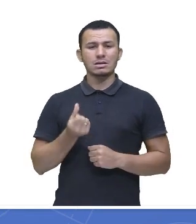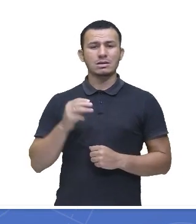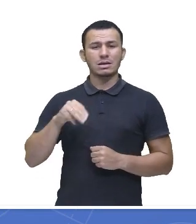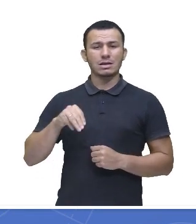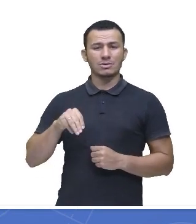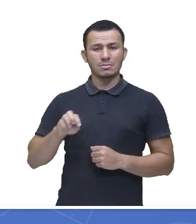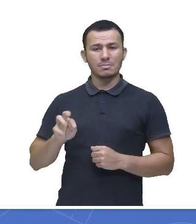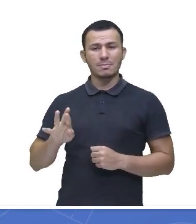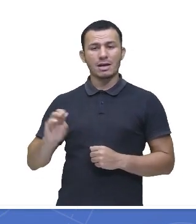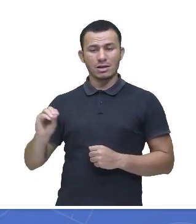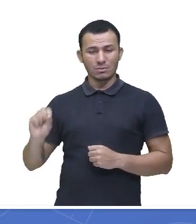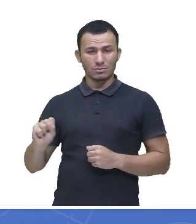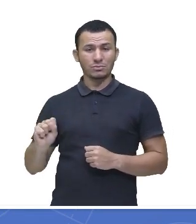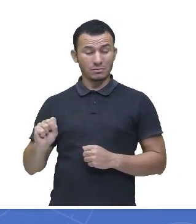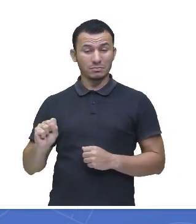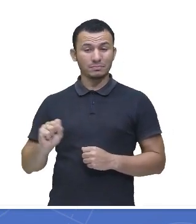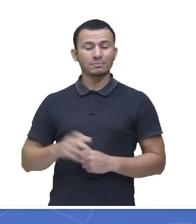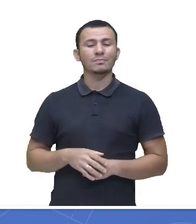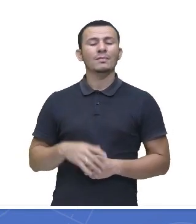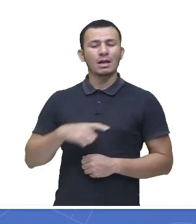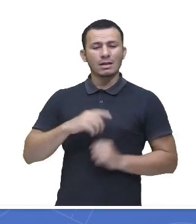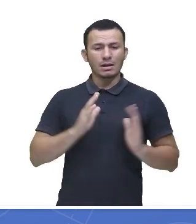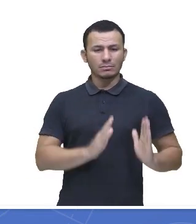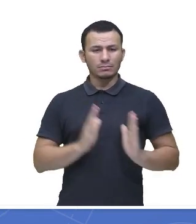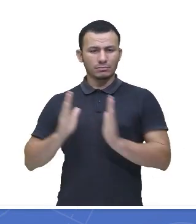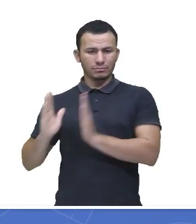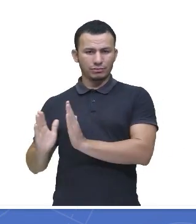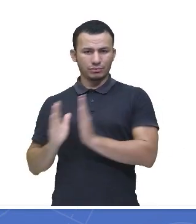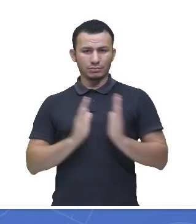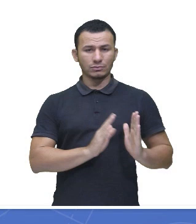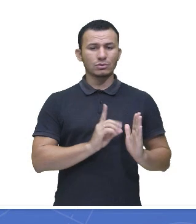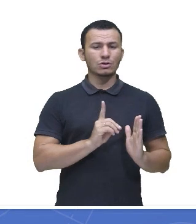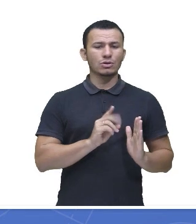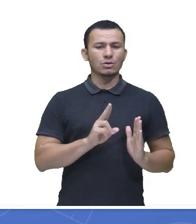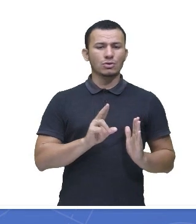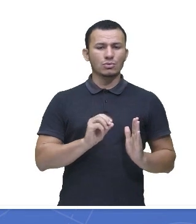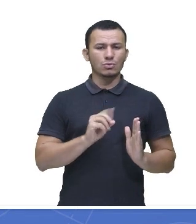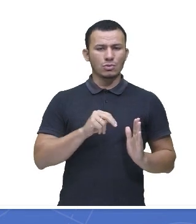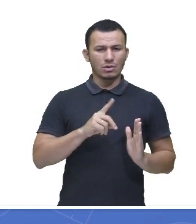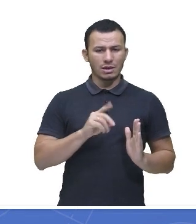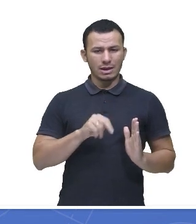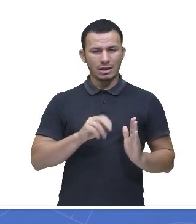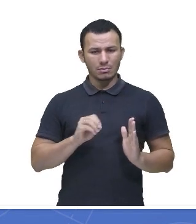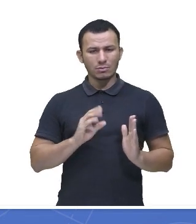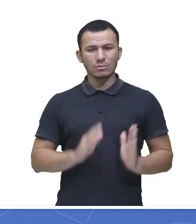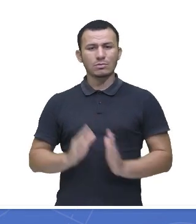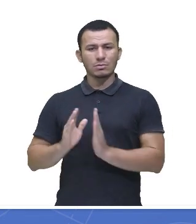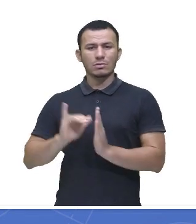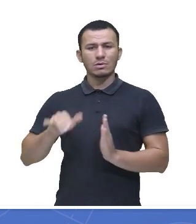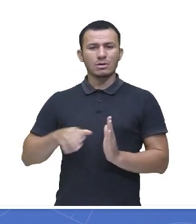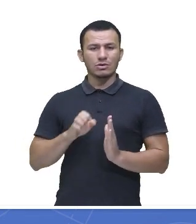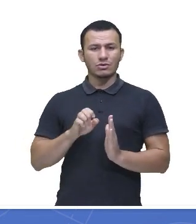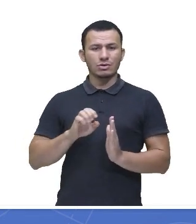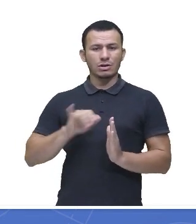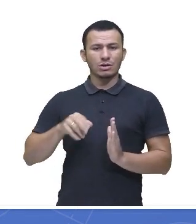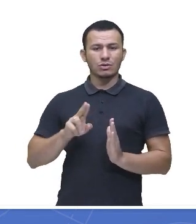bem grande. E ele é dividido em duodeno, jejuno e íleo, ok? Lá no intestino delgado,